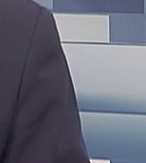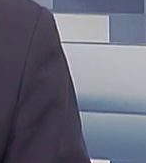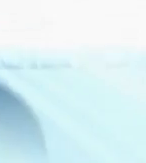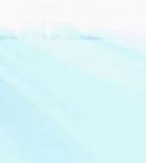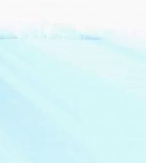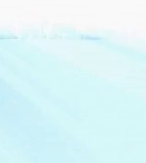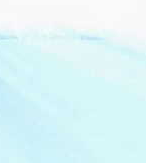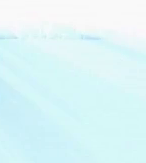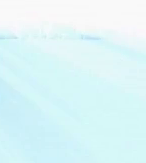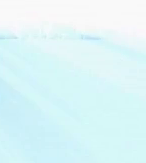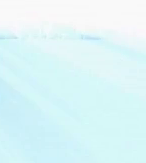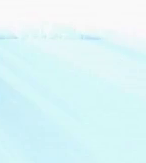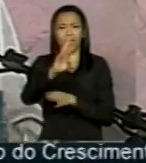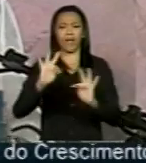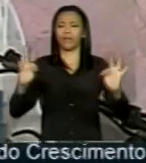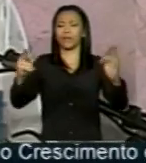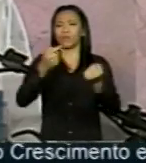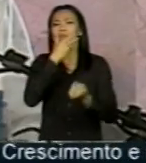BR-290.